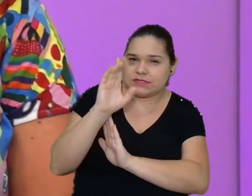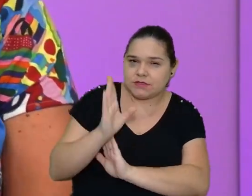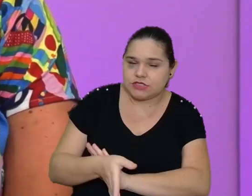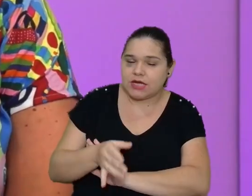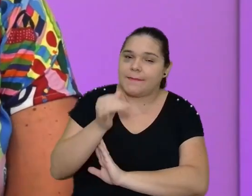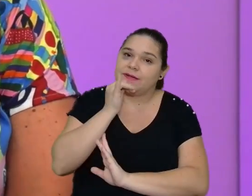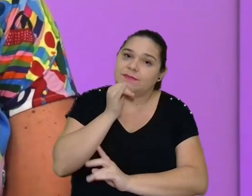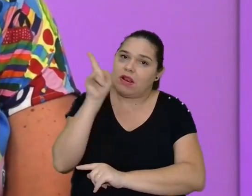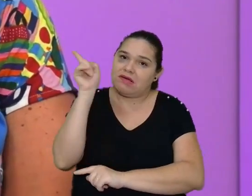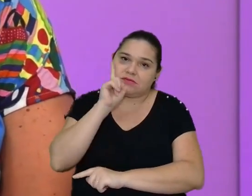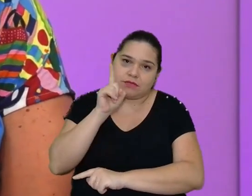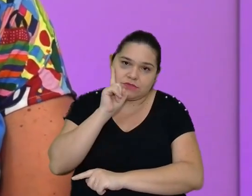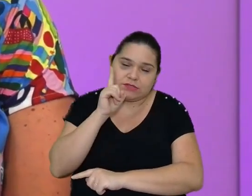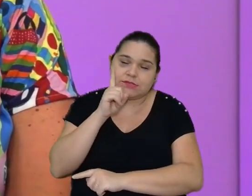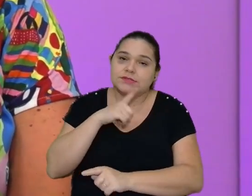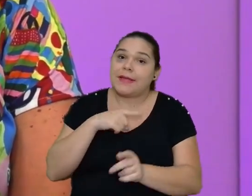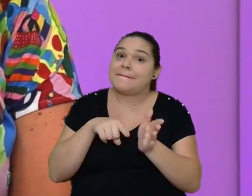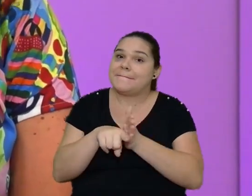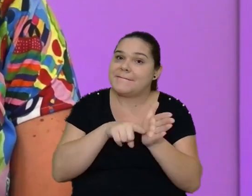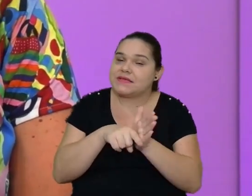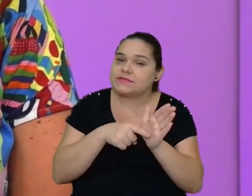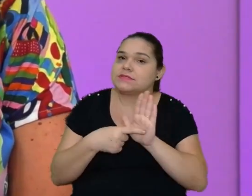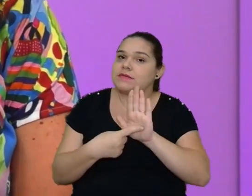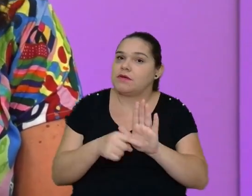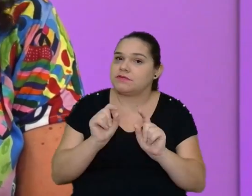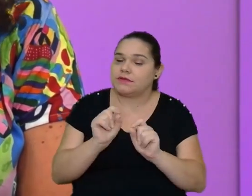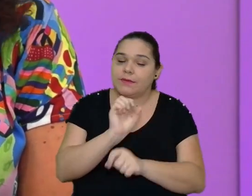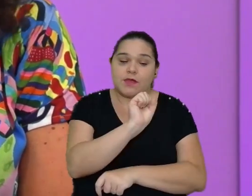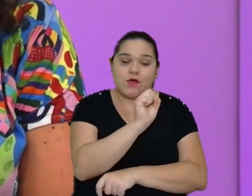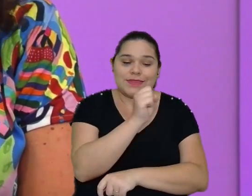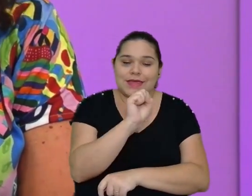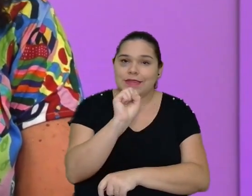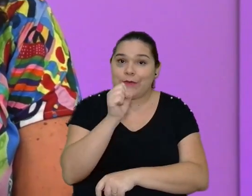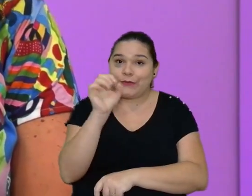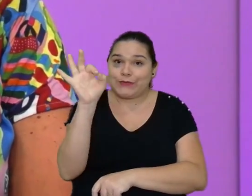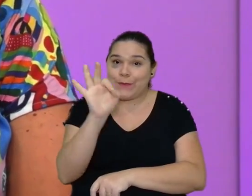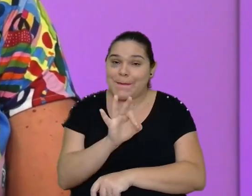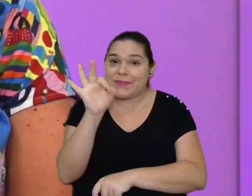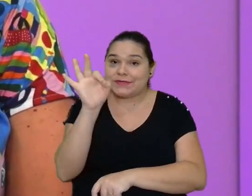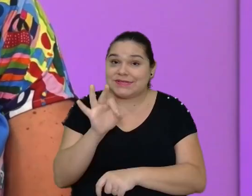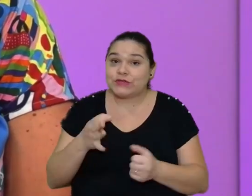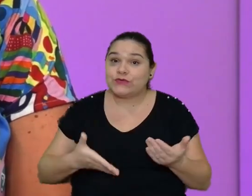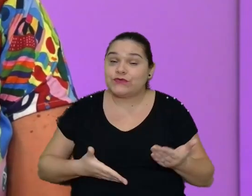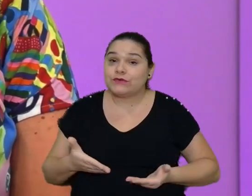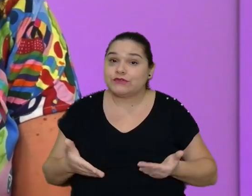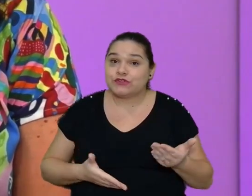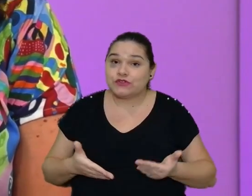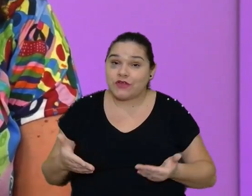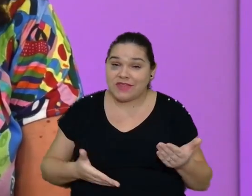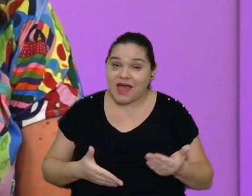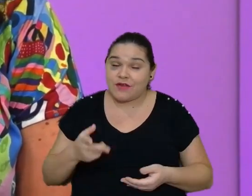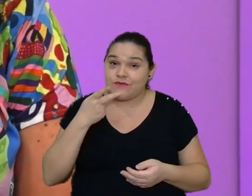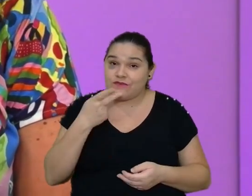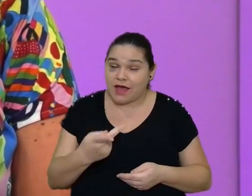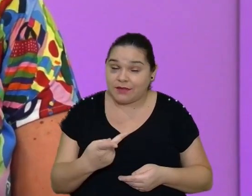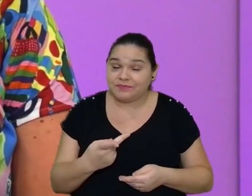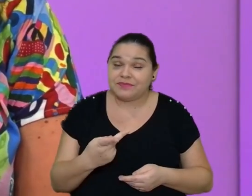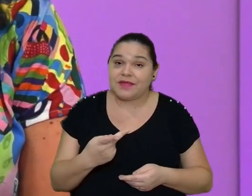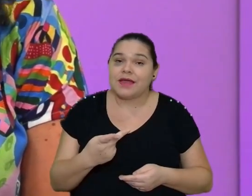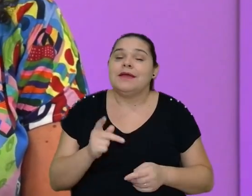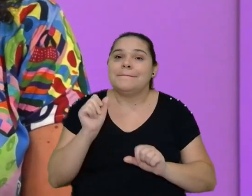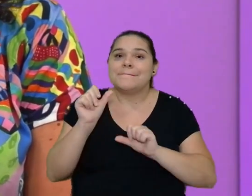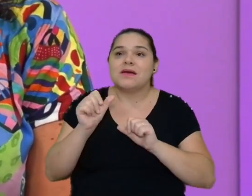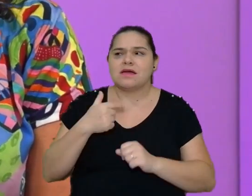que, tem alguns dados, 88% dos funcionários dizem que eles mudariam de